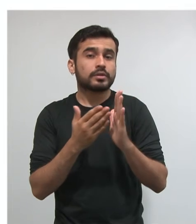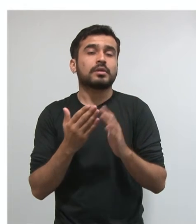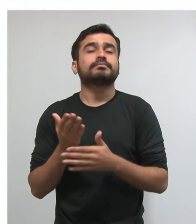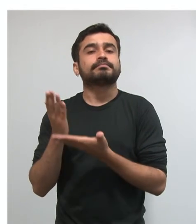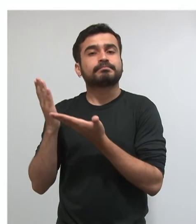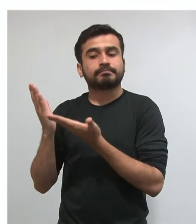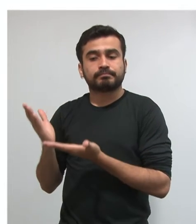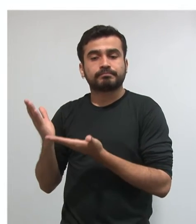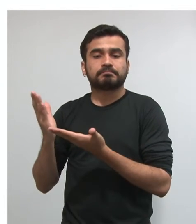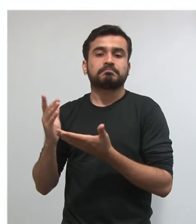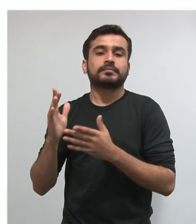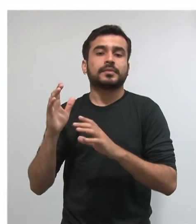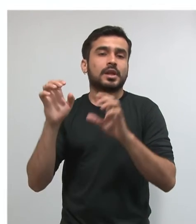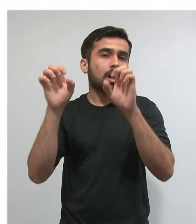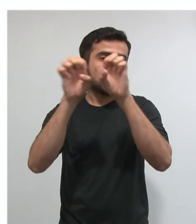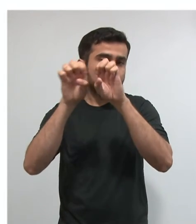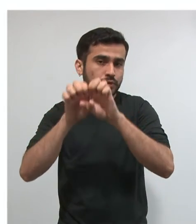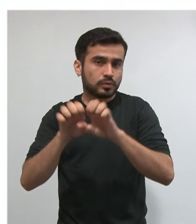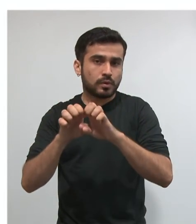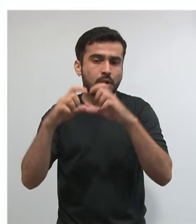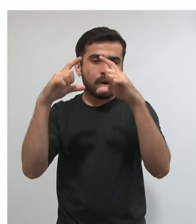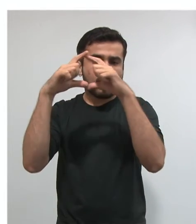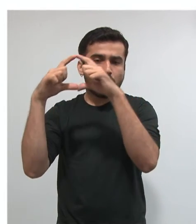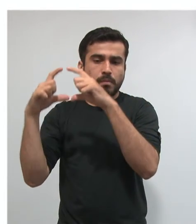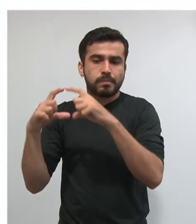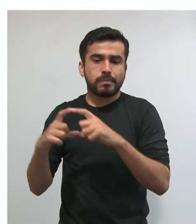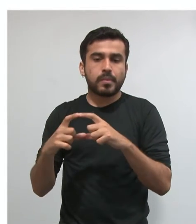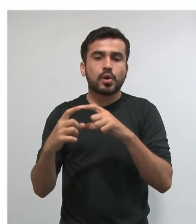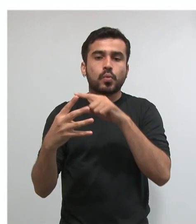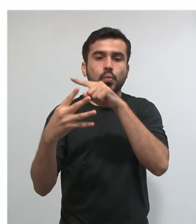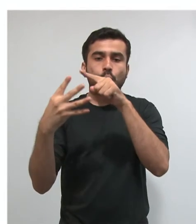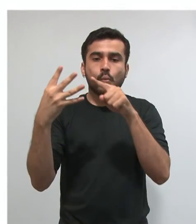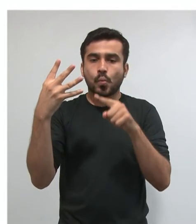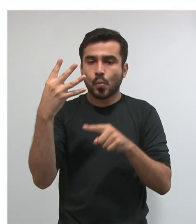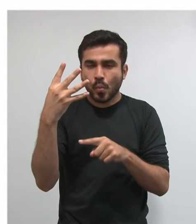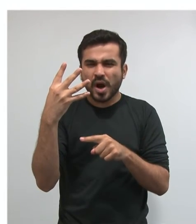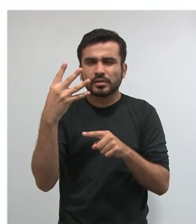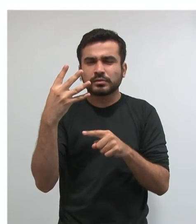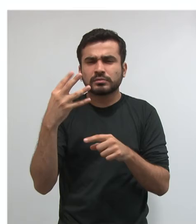né, que está estruturada em 4 momentos, aqui